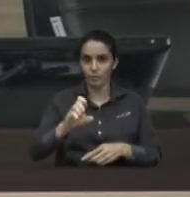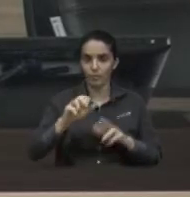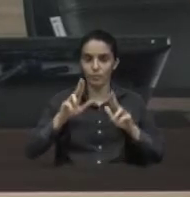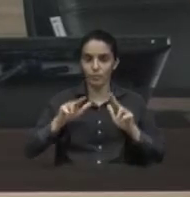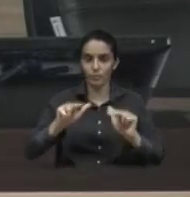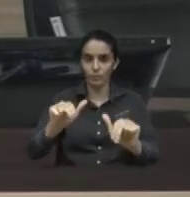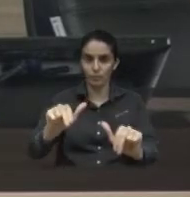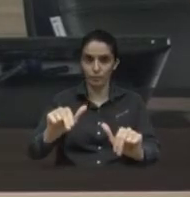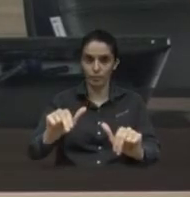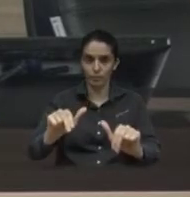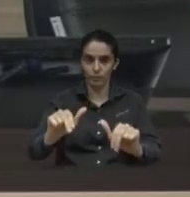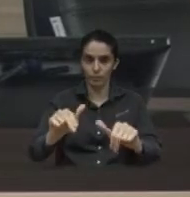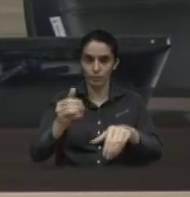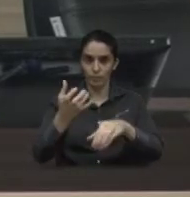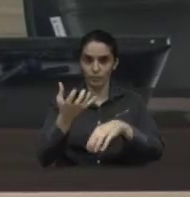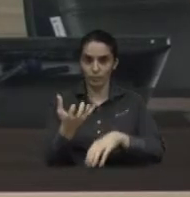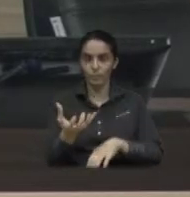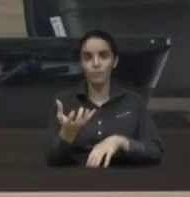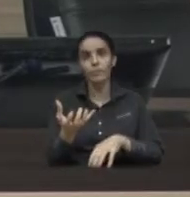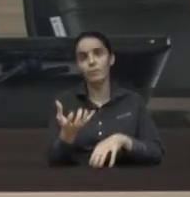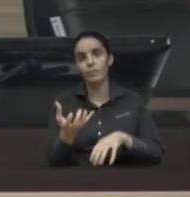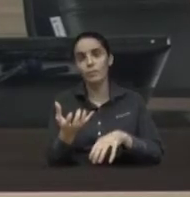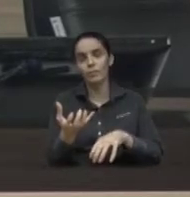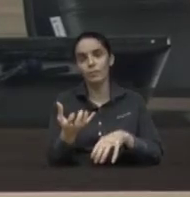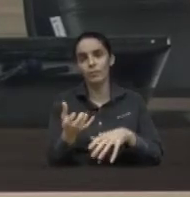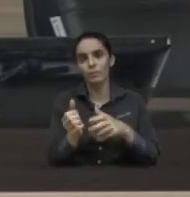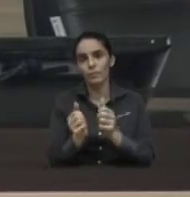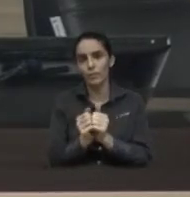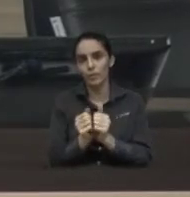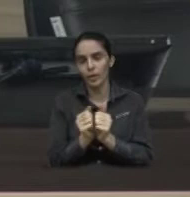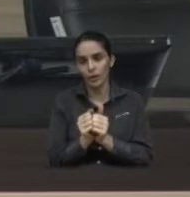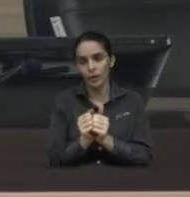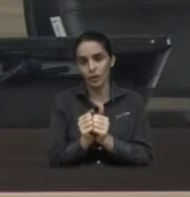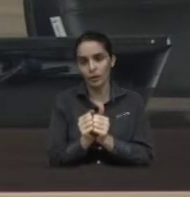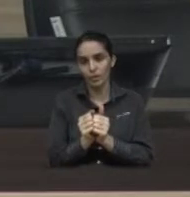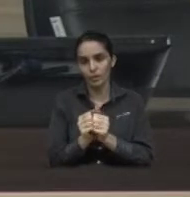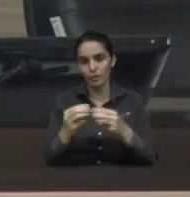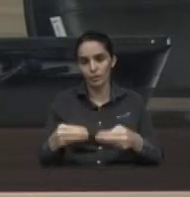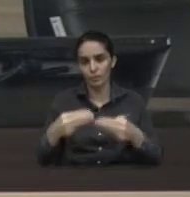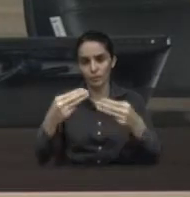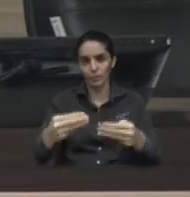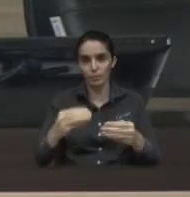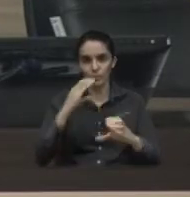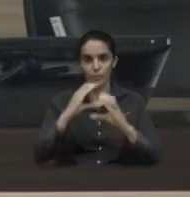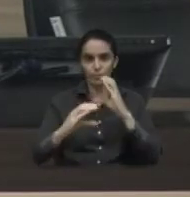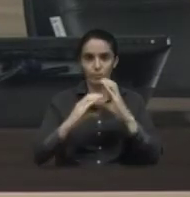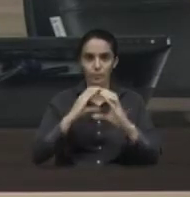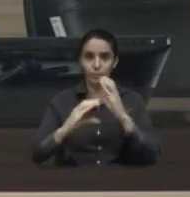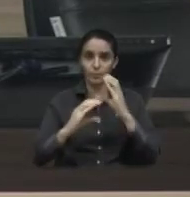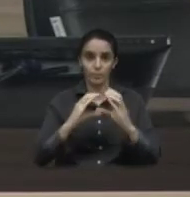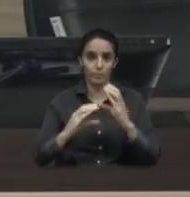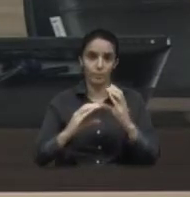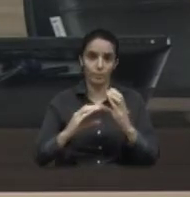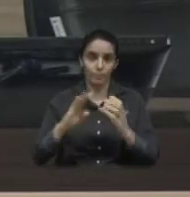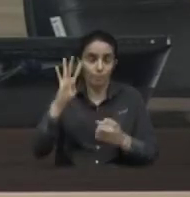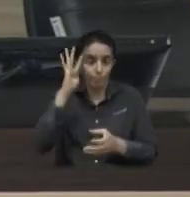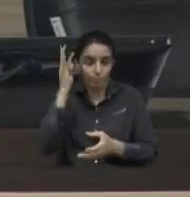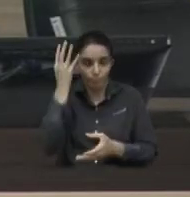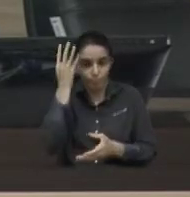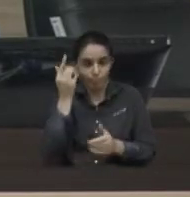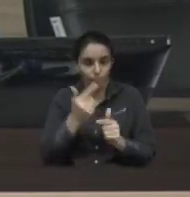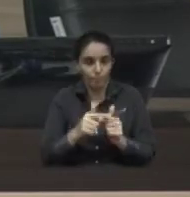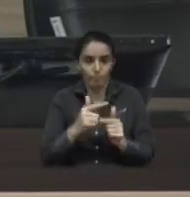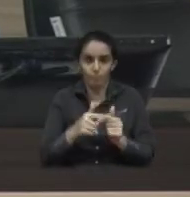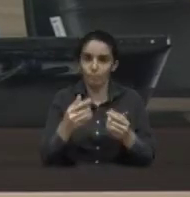Brasília, tentar buscar junto aos Ministérios das Comunicações alguma solução. Não